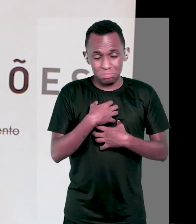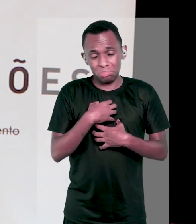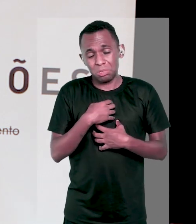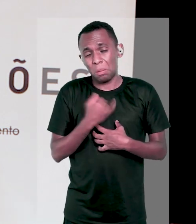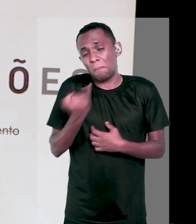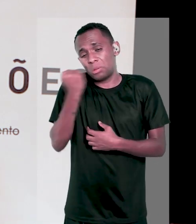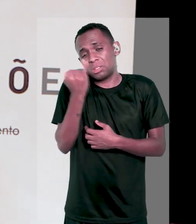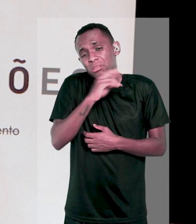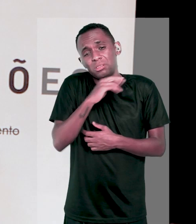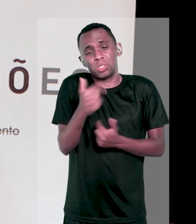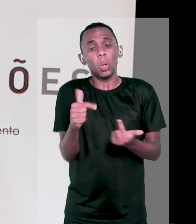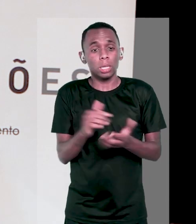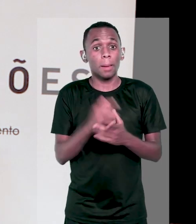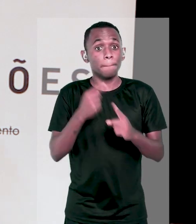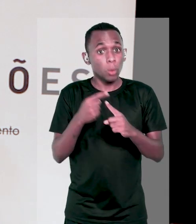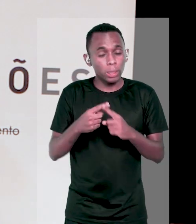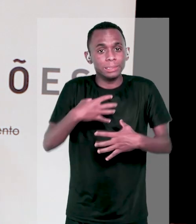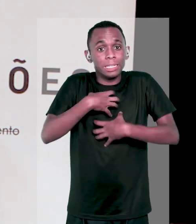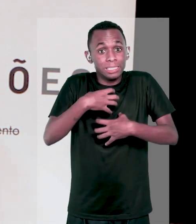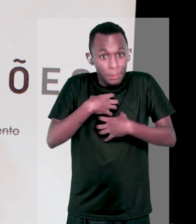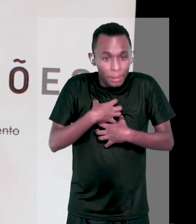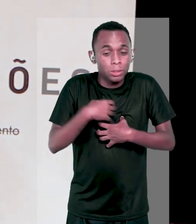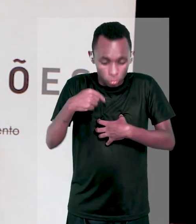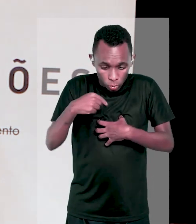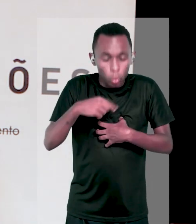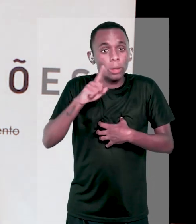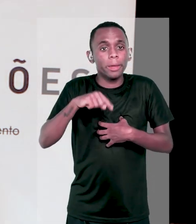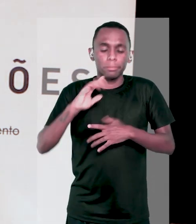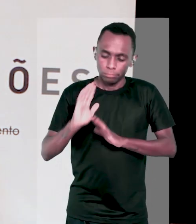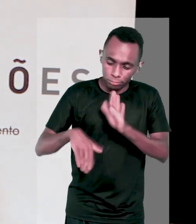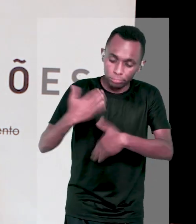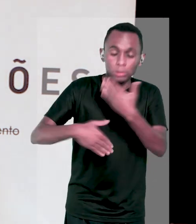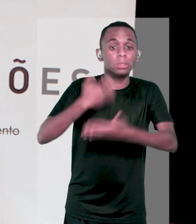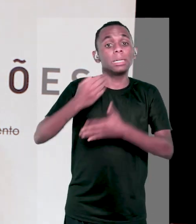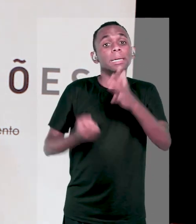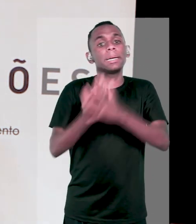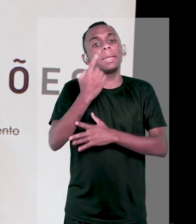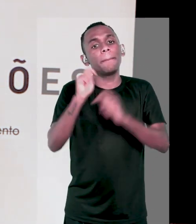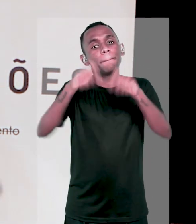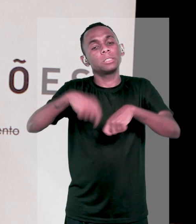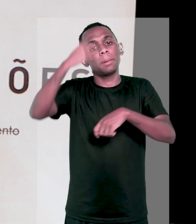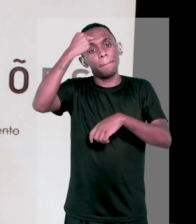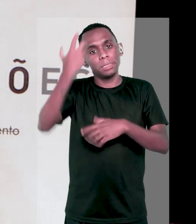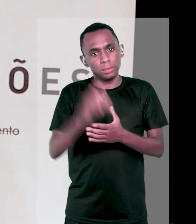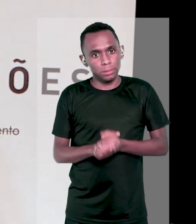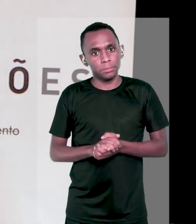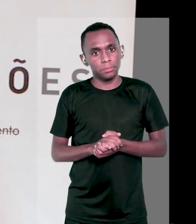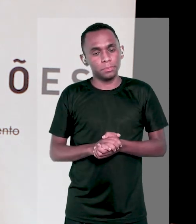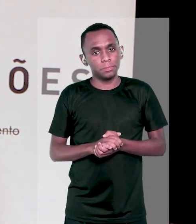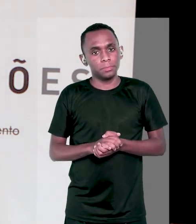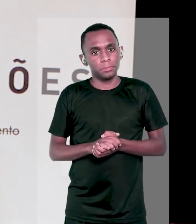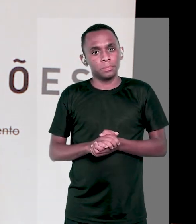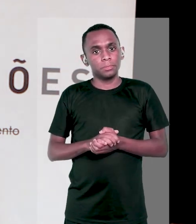porque são essas sensações que desencadeiam a possibilidade de pensar é no ócio no inútil que